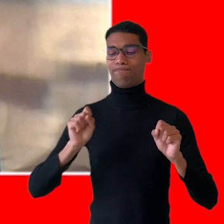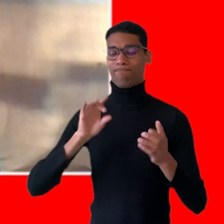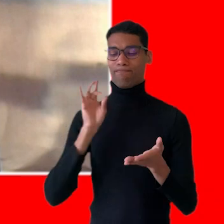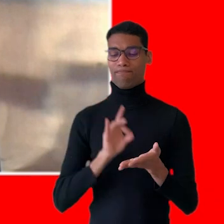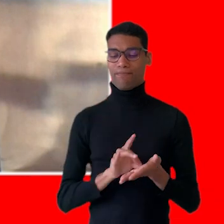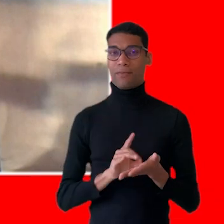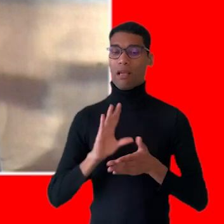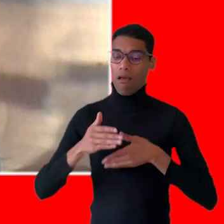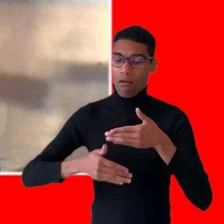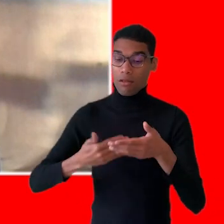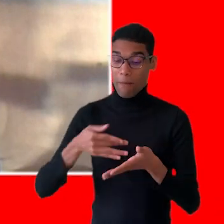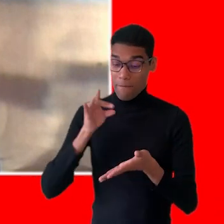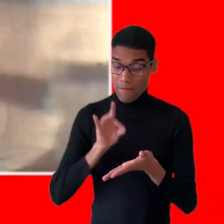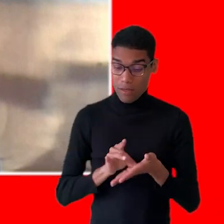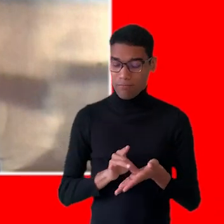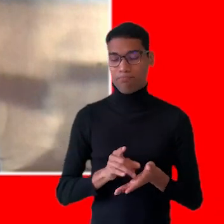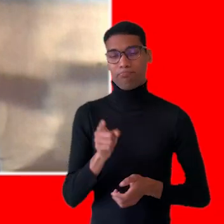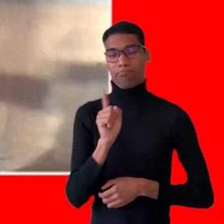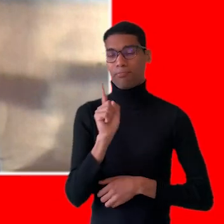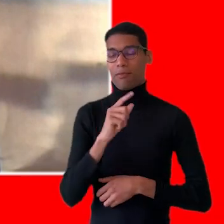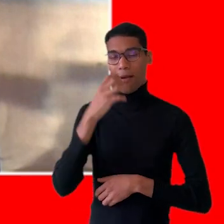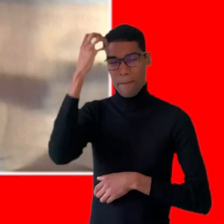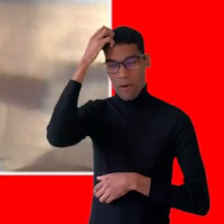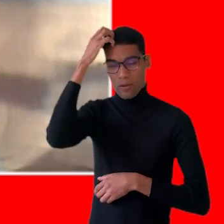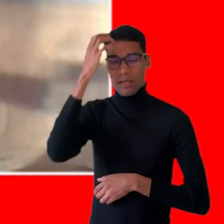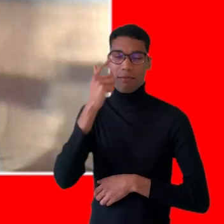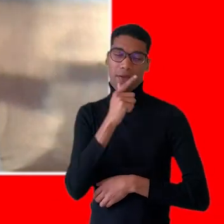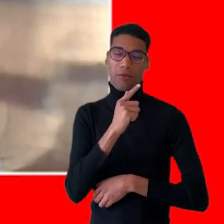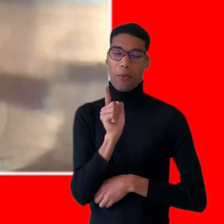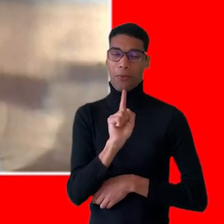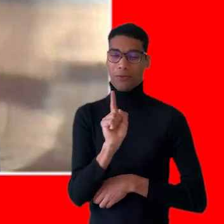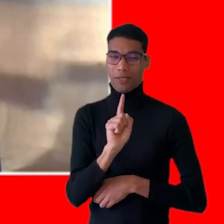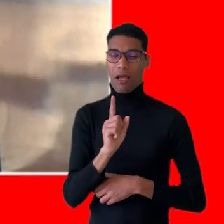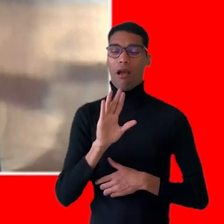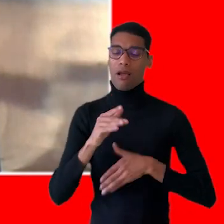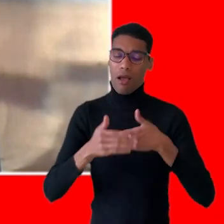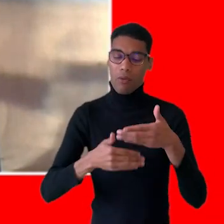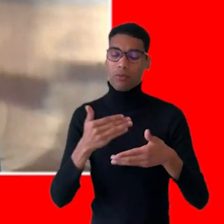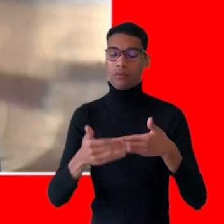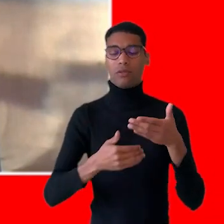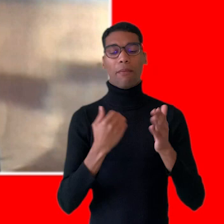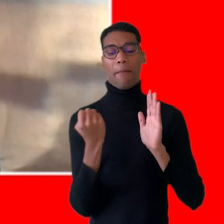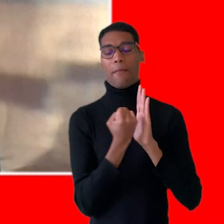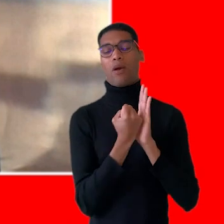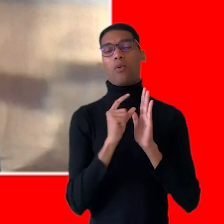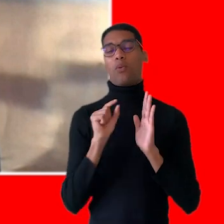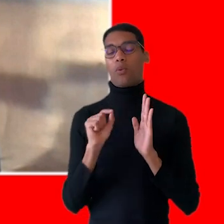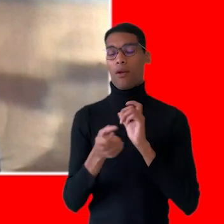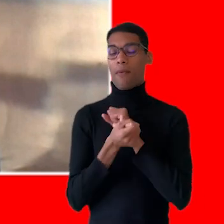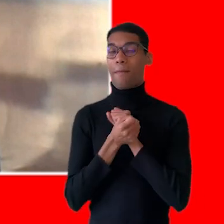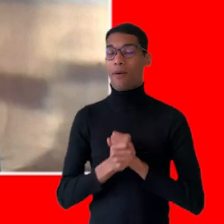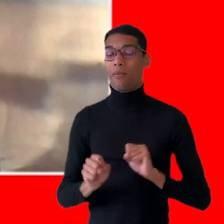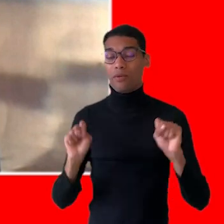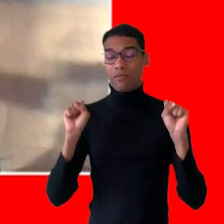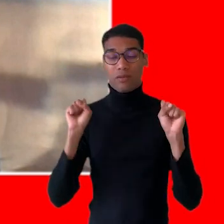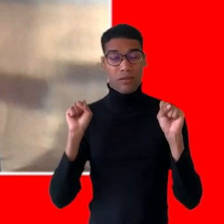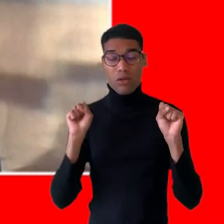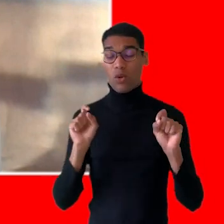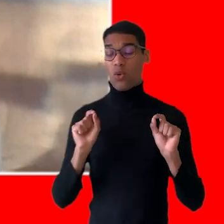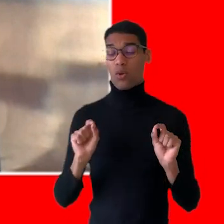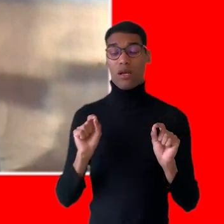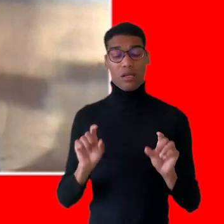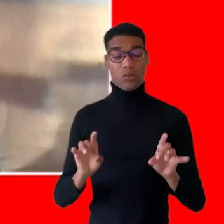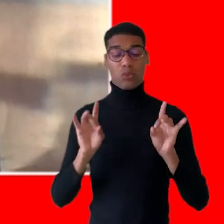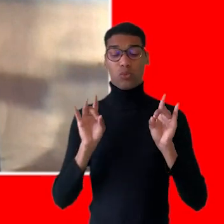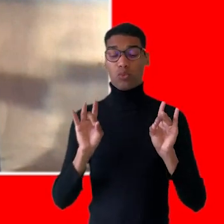né, que não se concretizou com a monarquia, que acabou marcando uma abolição que envolvia